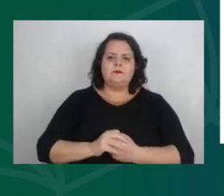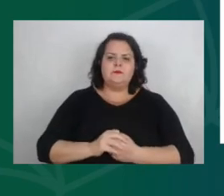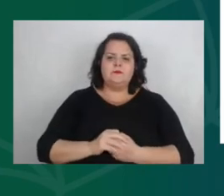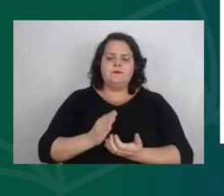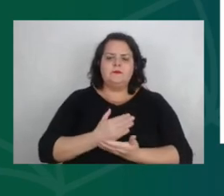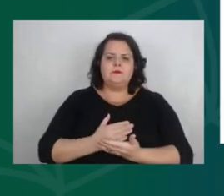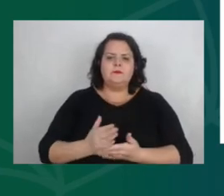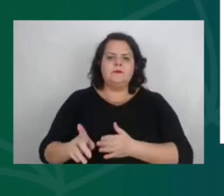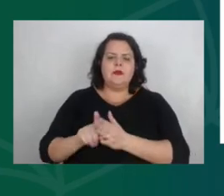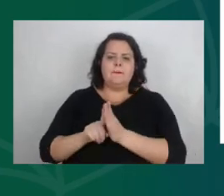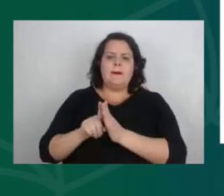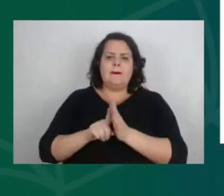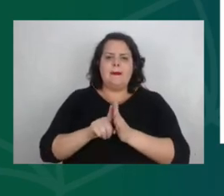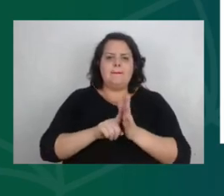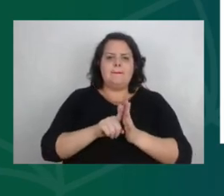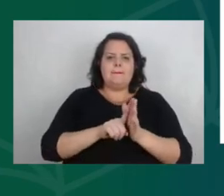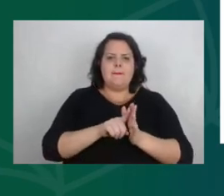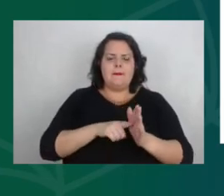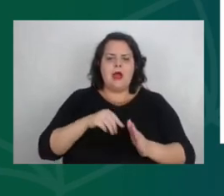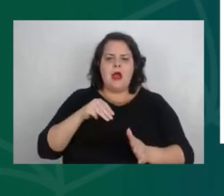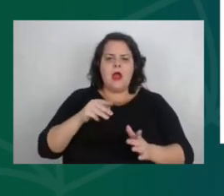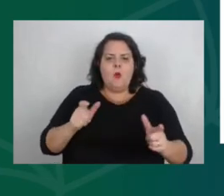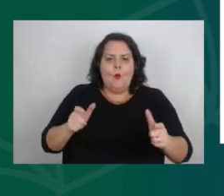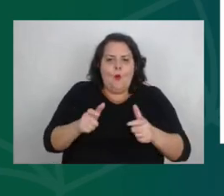estudo fazendo o teste do micronúcleo em